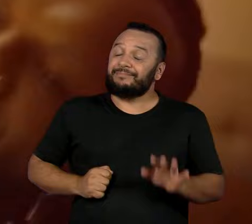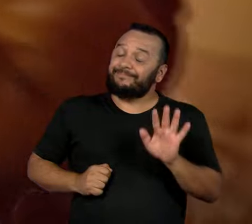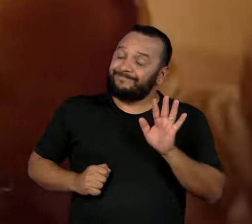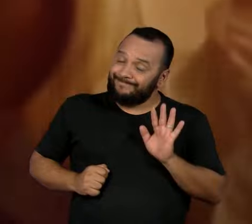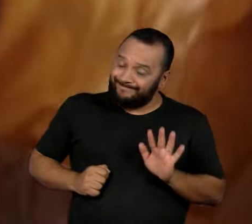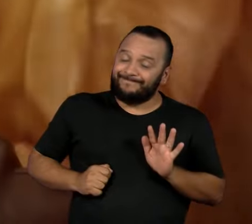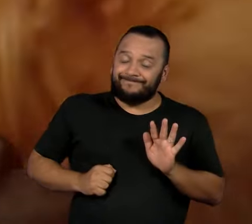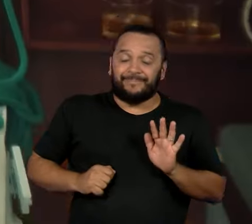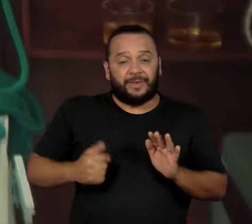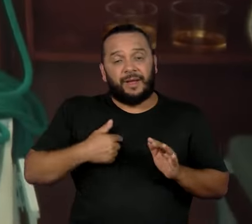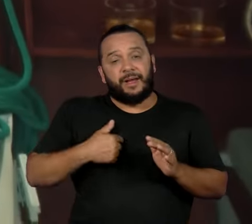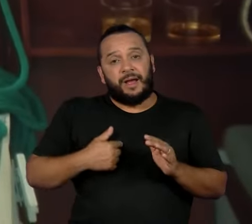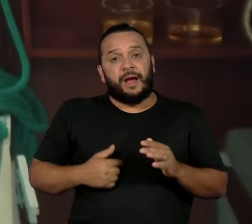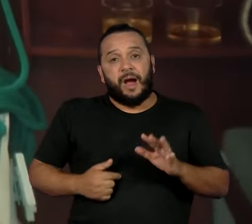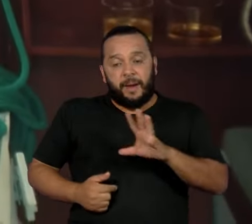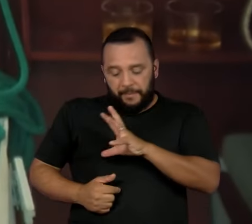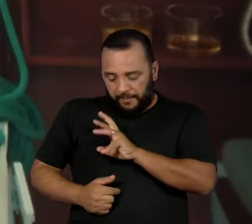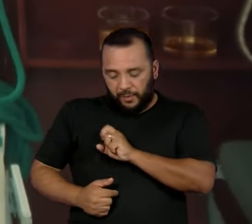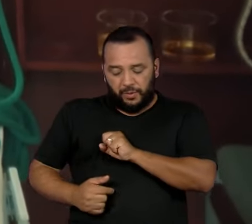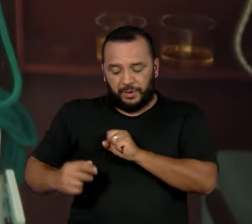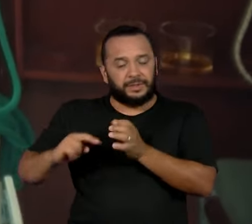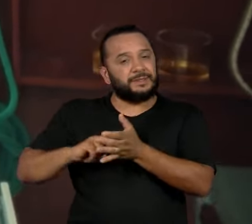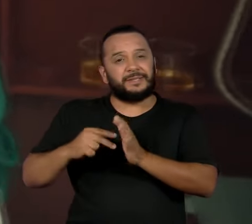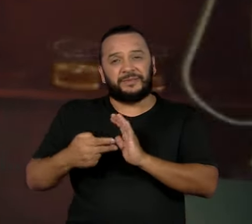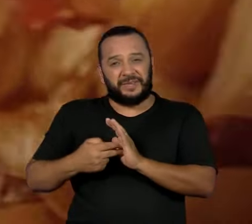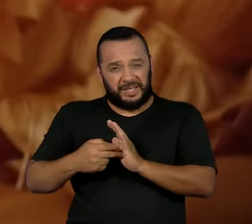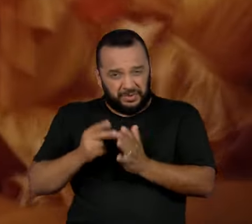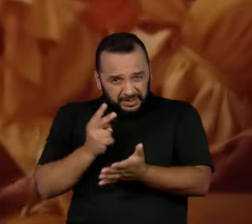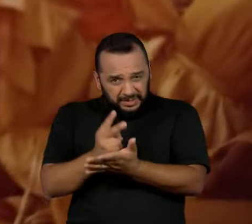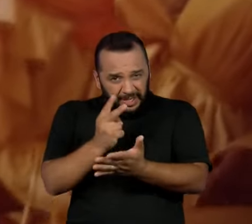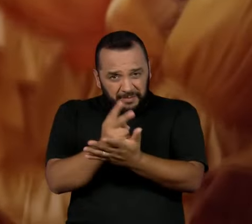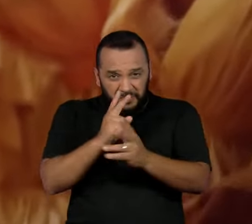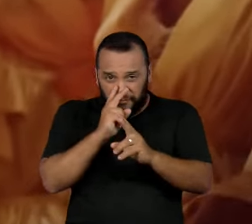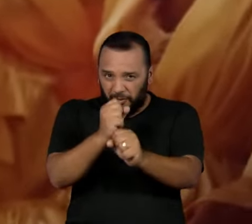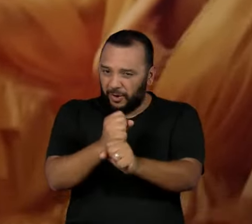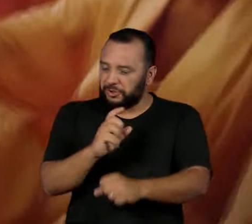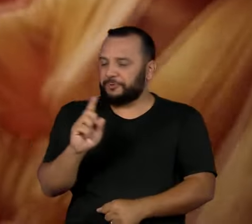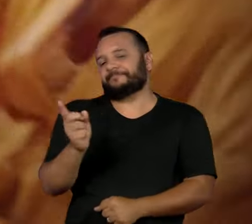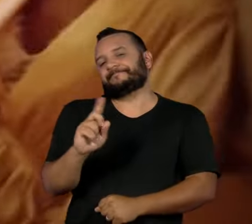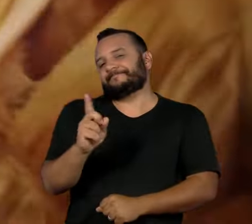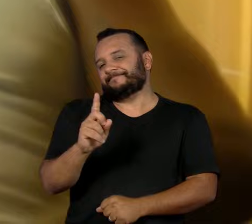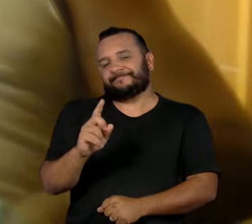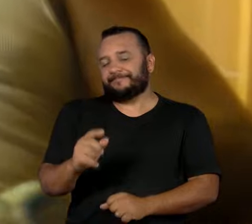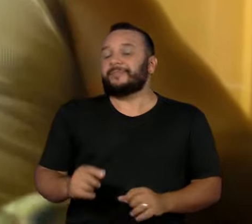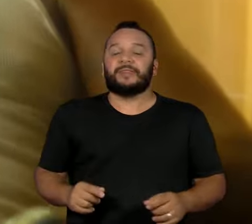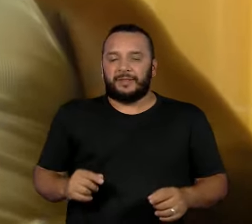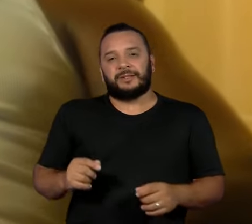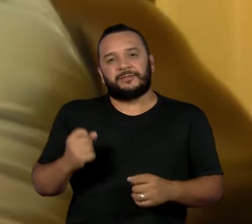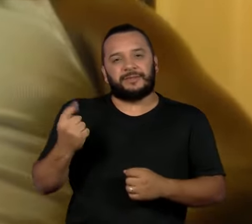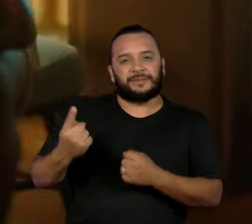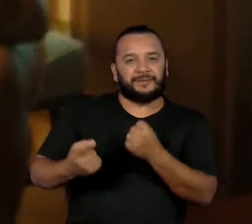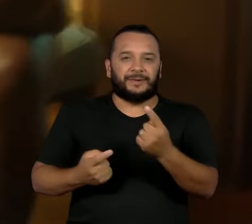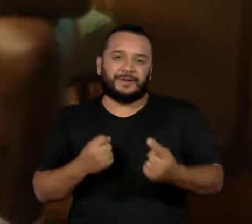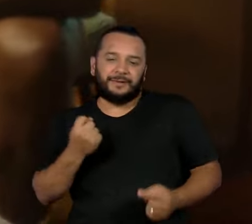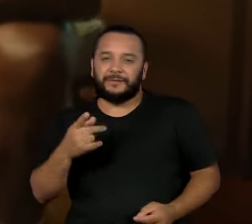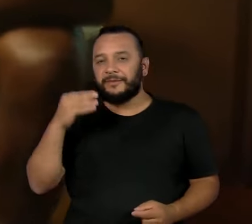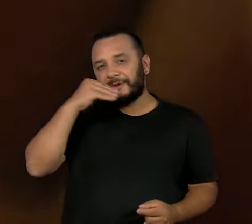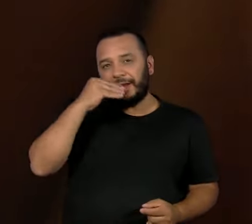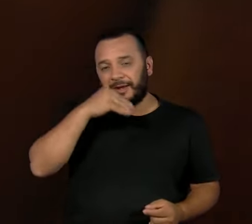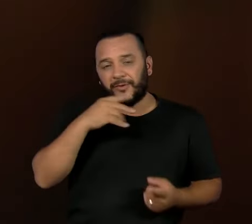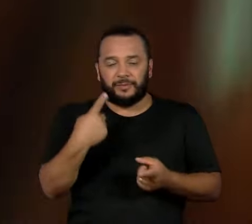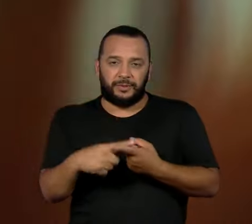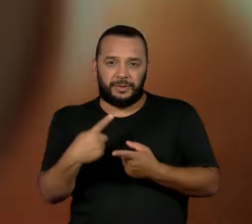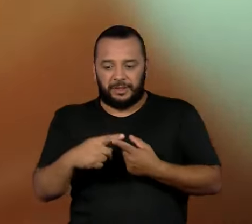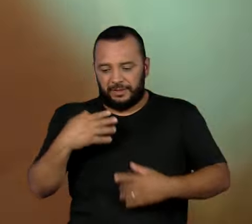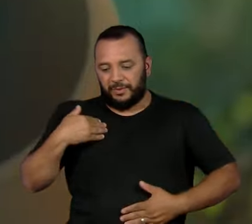inteiro fortaleza. Porque o corpo não sustenta seu tempo inteiro aquele que tem que